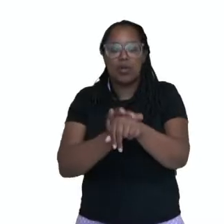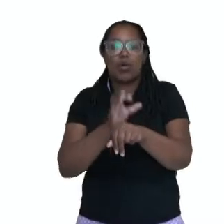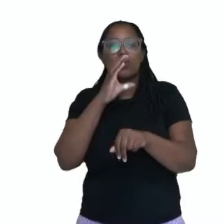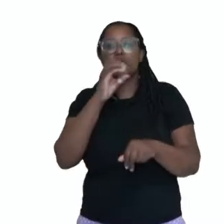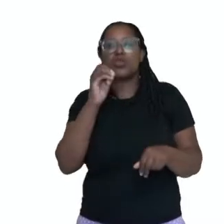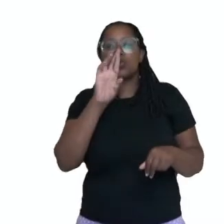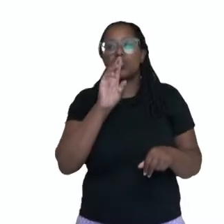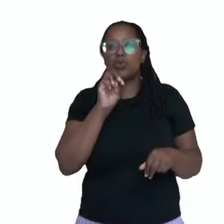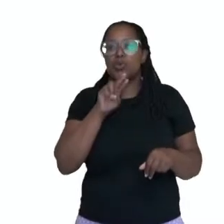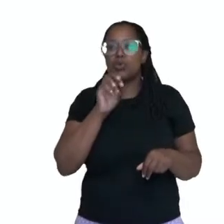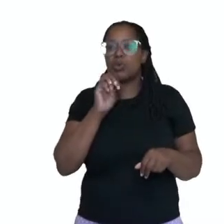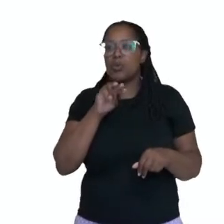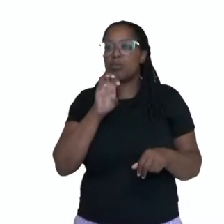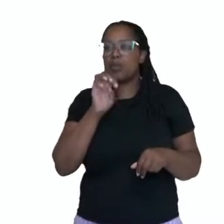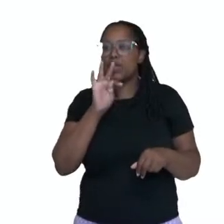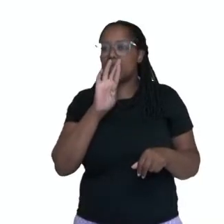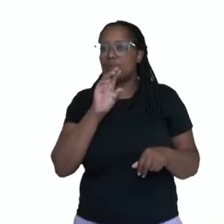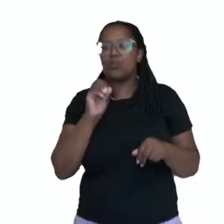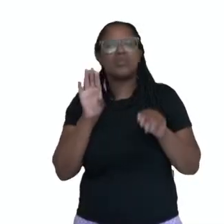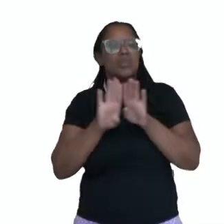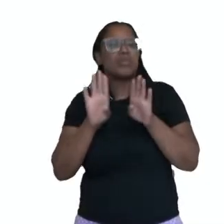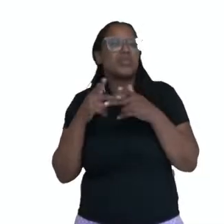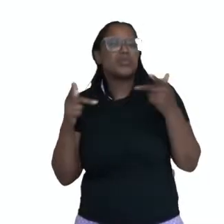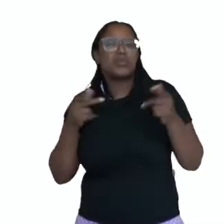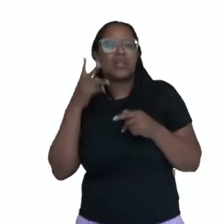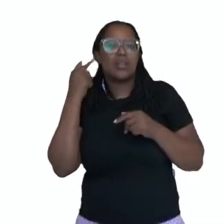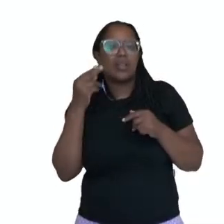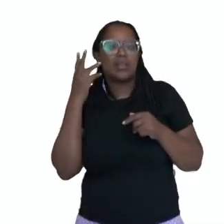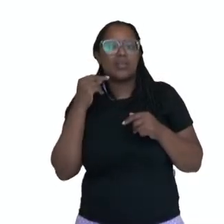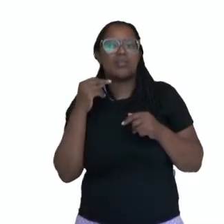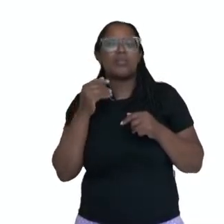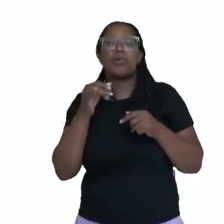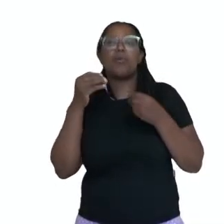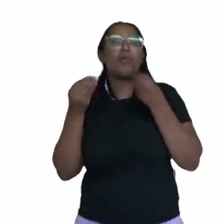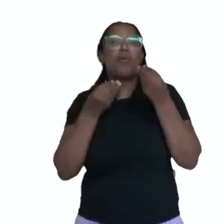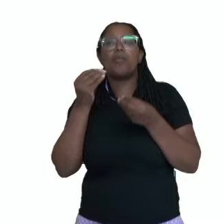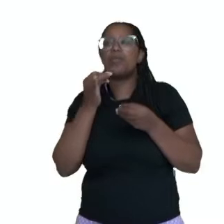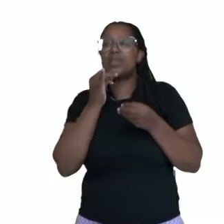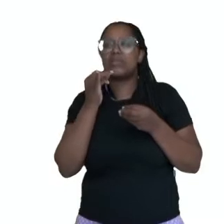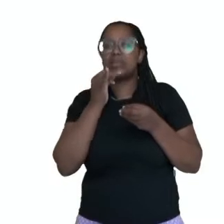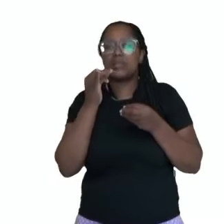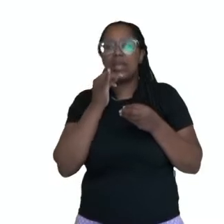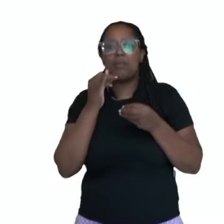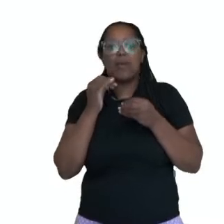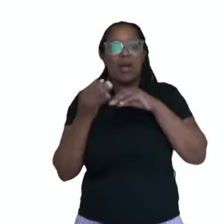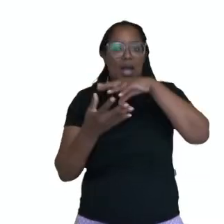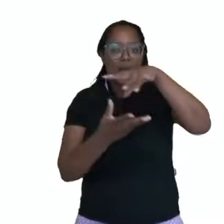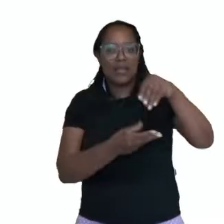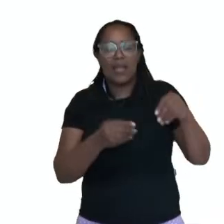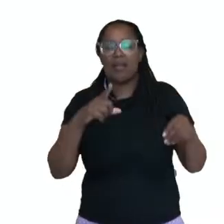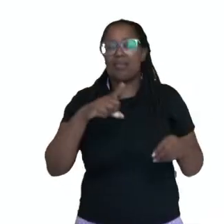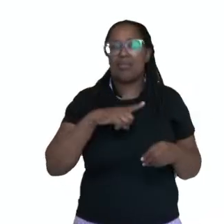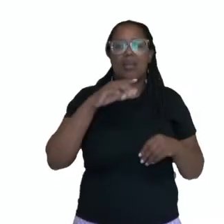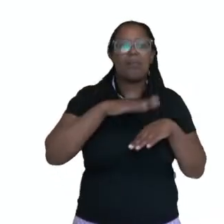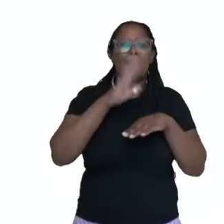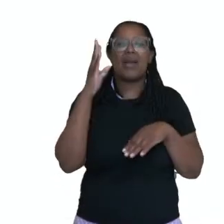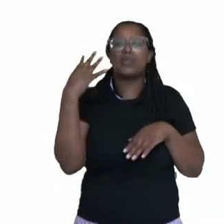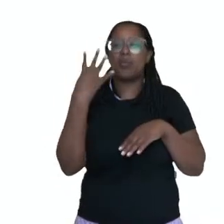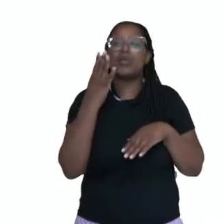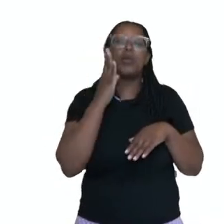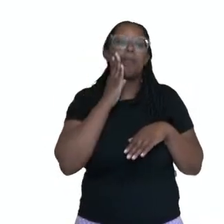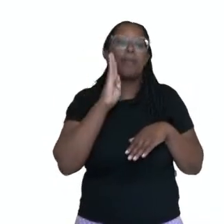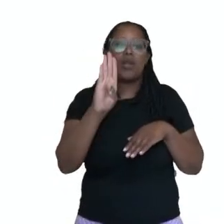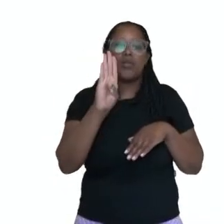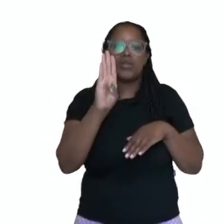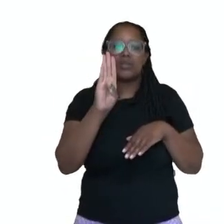cronômetros, mudança dos fenômenos naturais, etc. Como, por exemplo, o planeta Terra tem mais de 4 bilhões de anos.